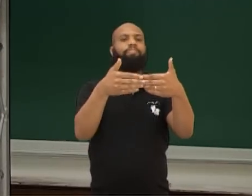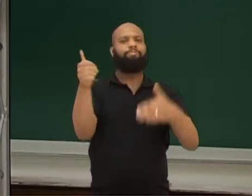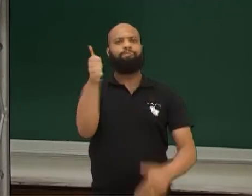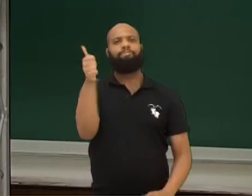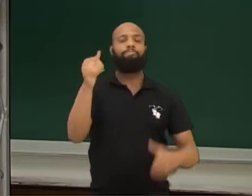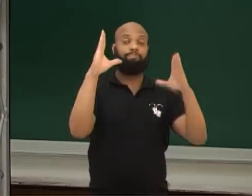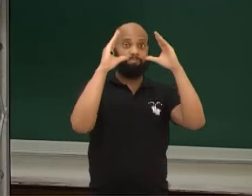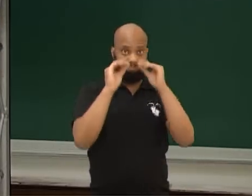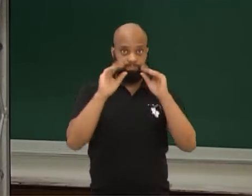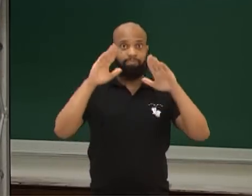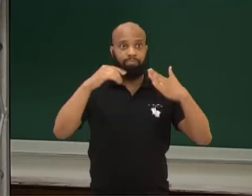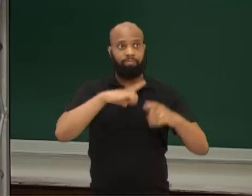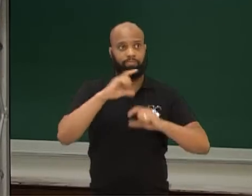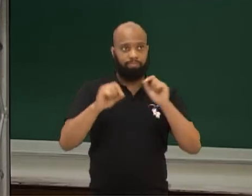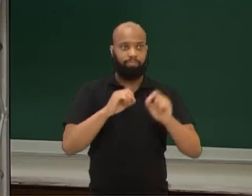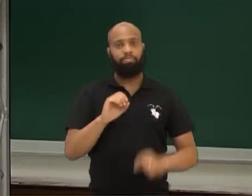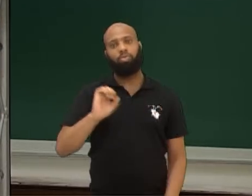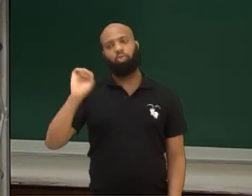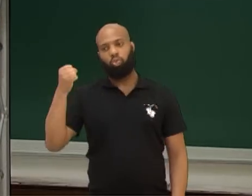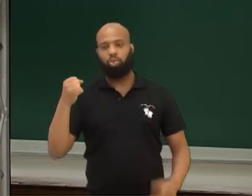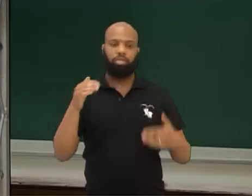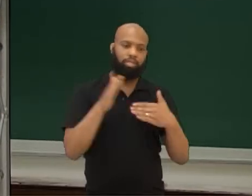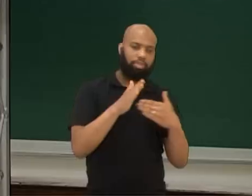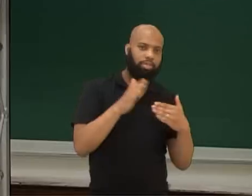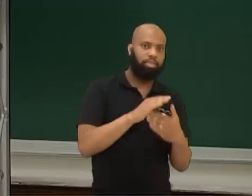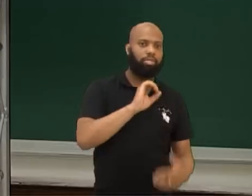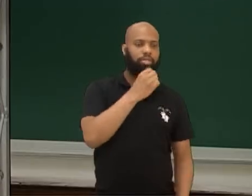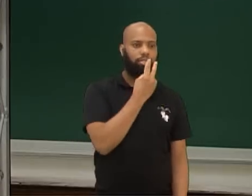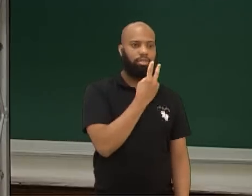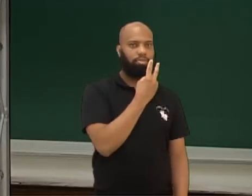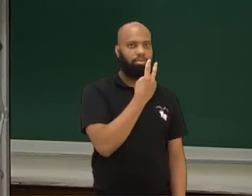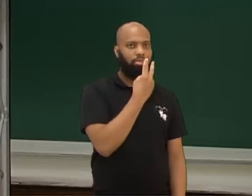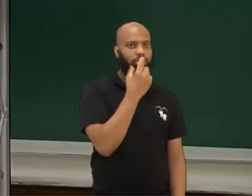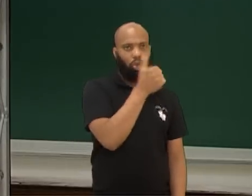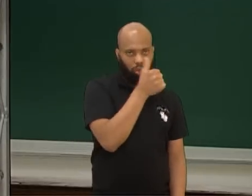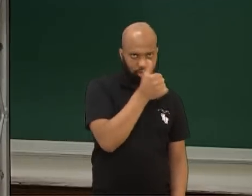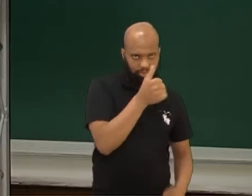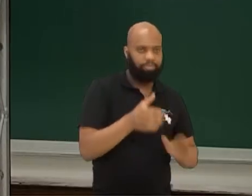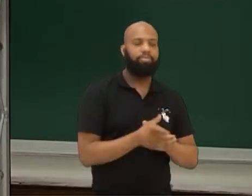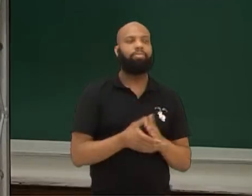20 horas, quer dizer, das 8 até as 23. Tá? E agora?